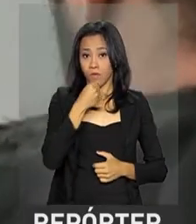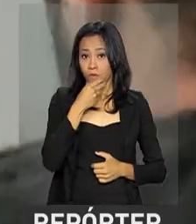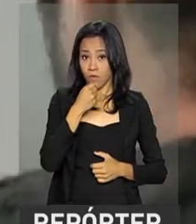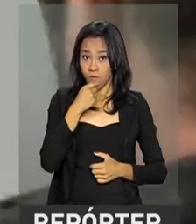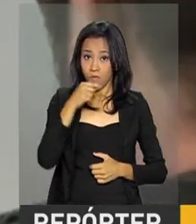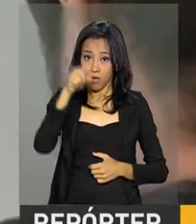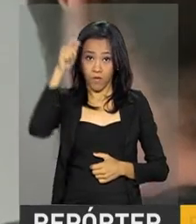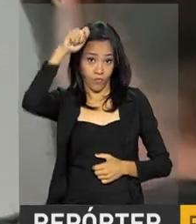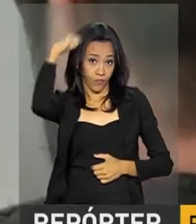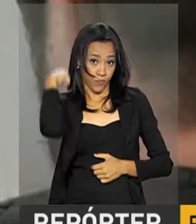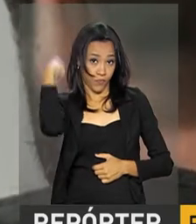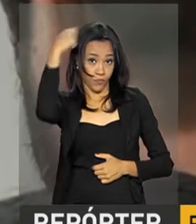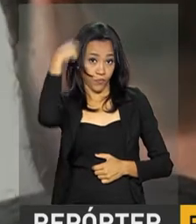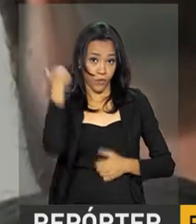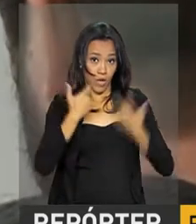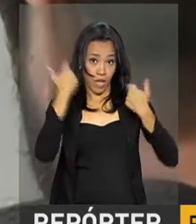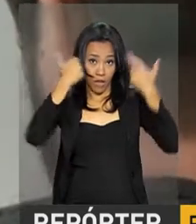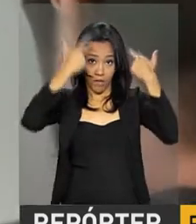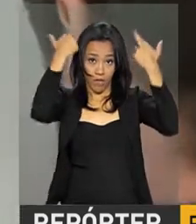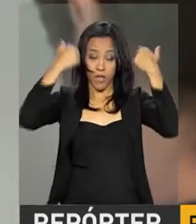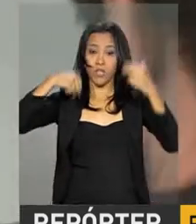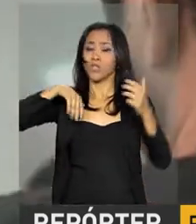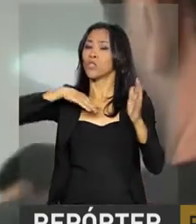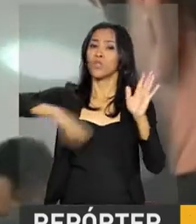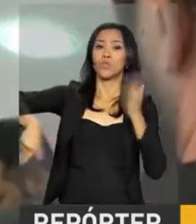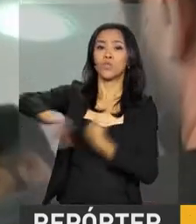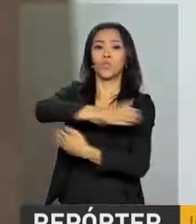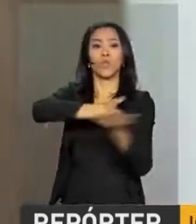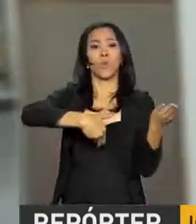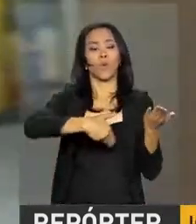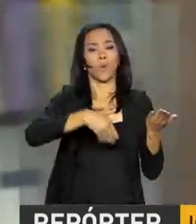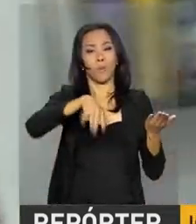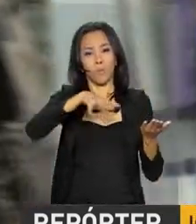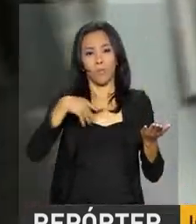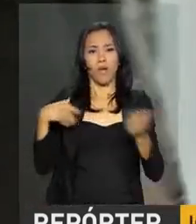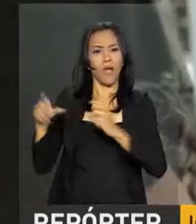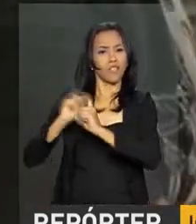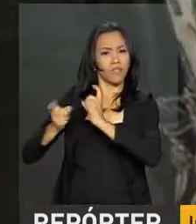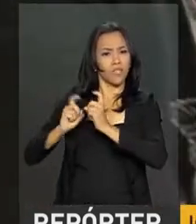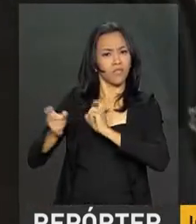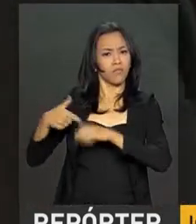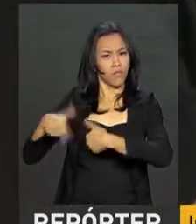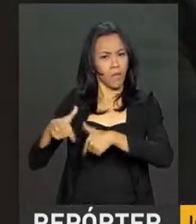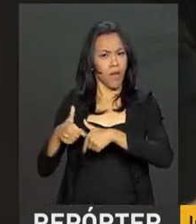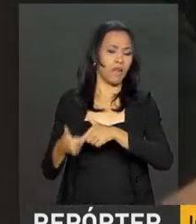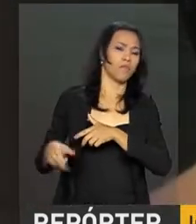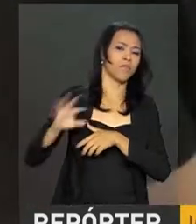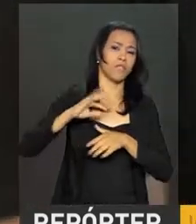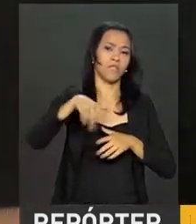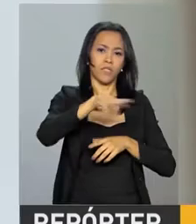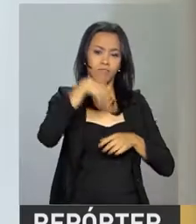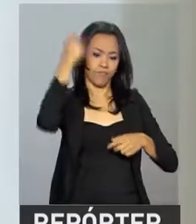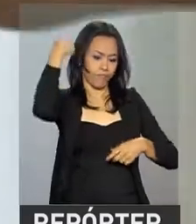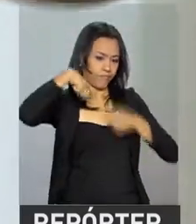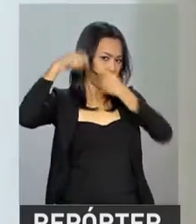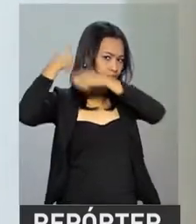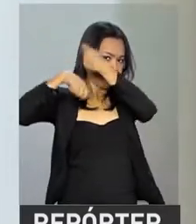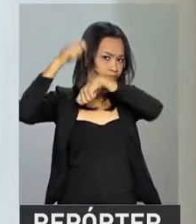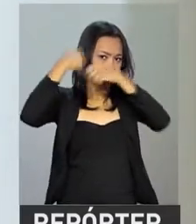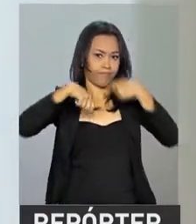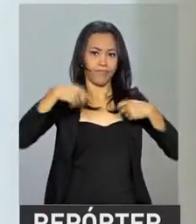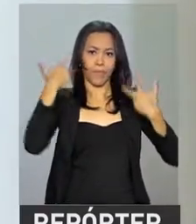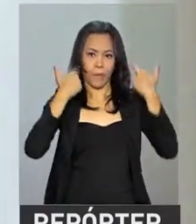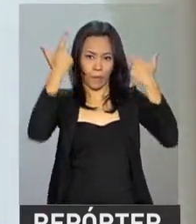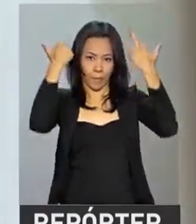diego trocou a área administrativa pelo setor de beleza segundo ele não existe crise quando o assunto